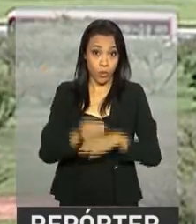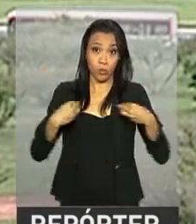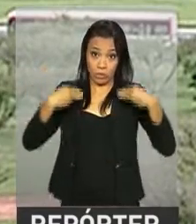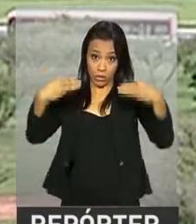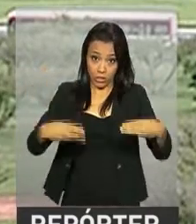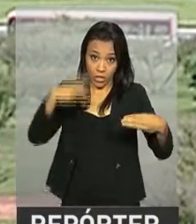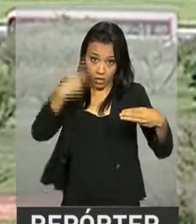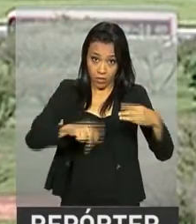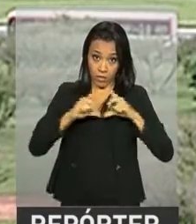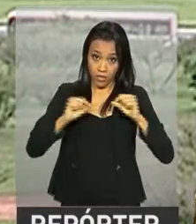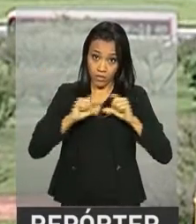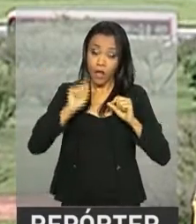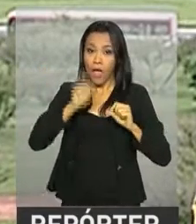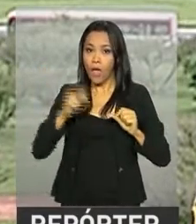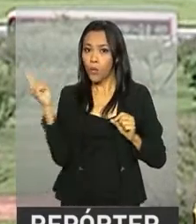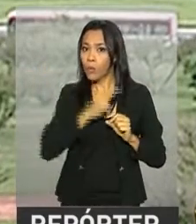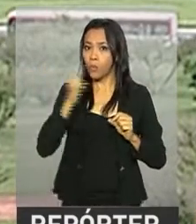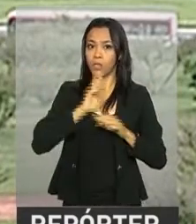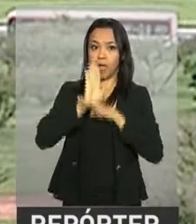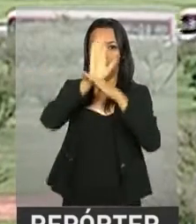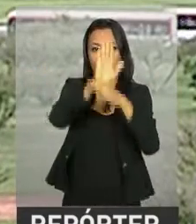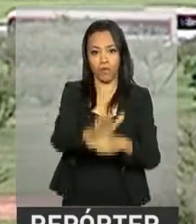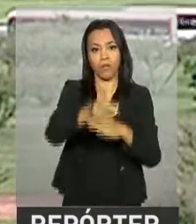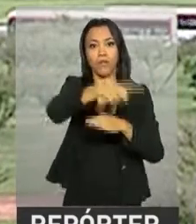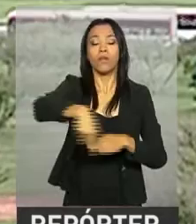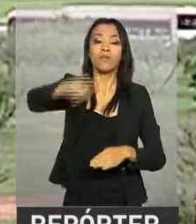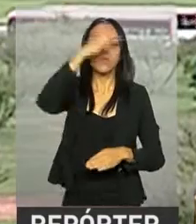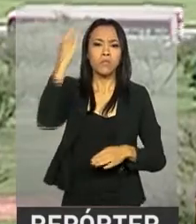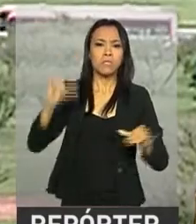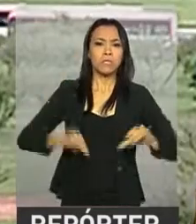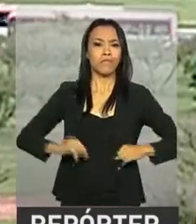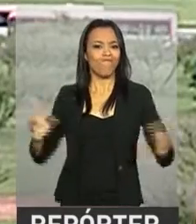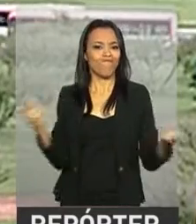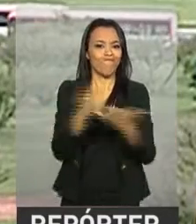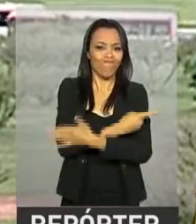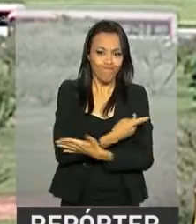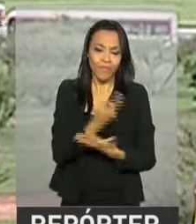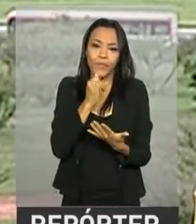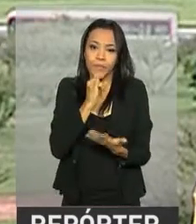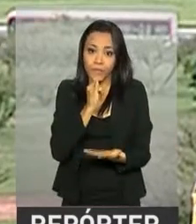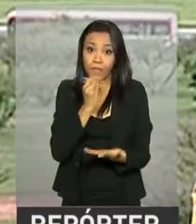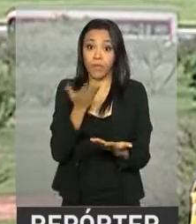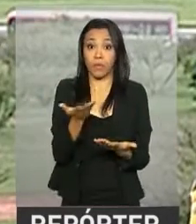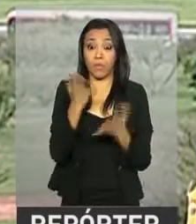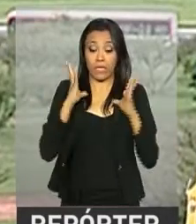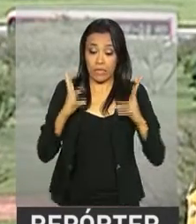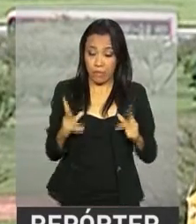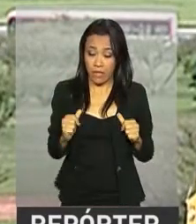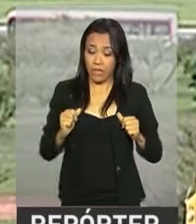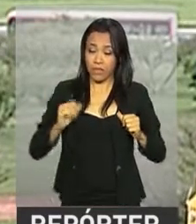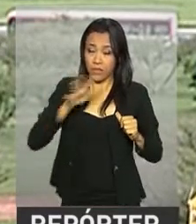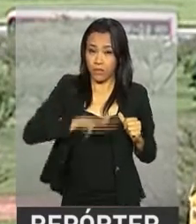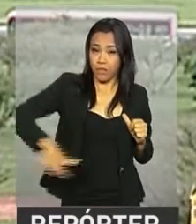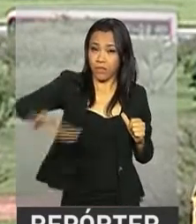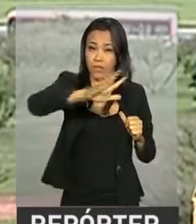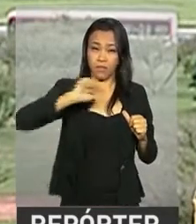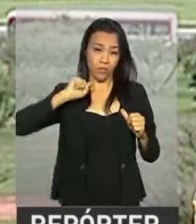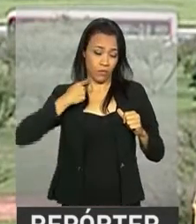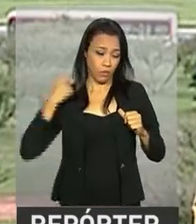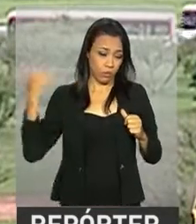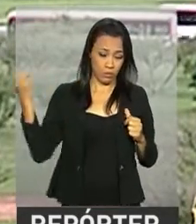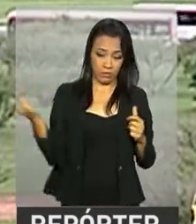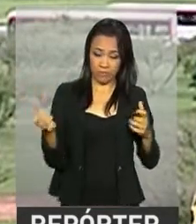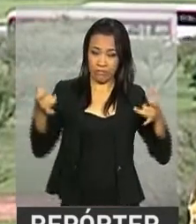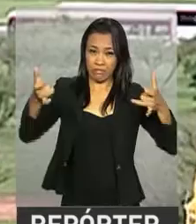uma resposta imediata aos moradores das áreas afetadas, como por exemplo ajudando aí na limpeza da cidade e também